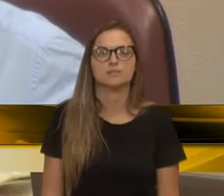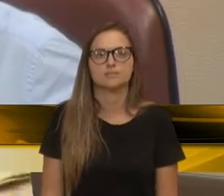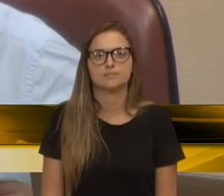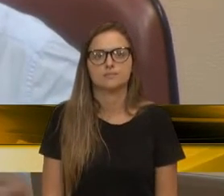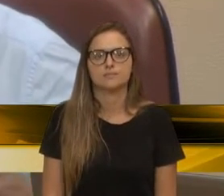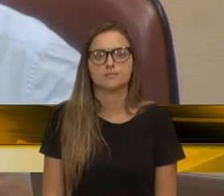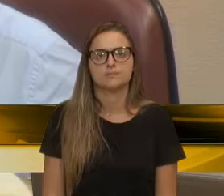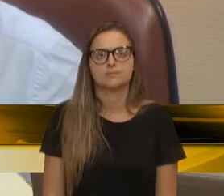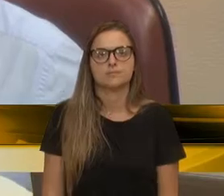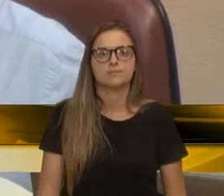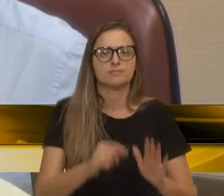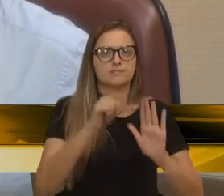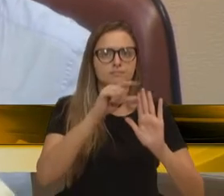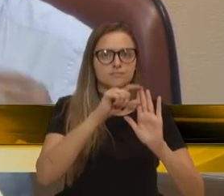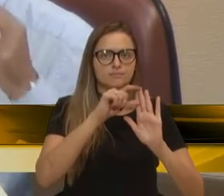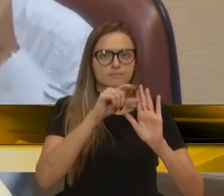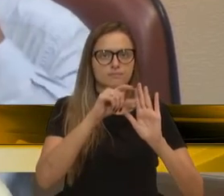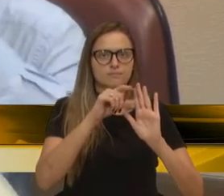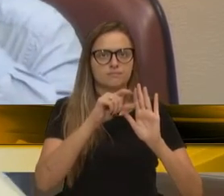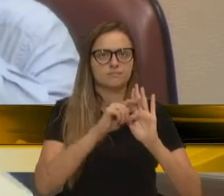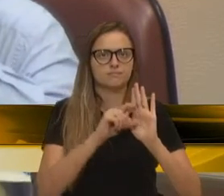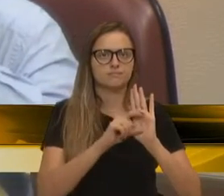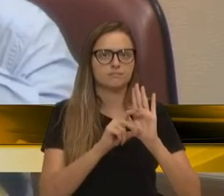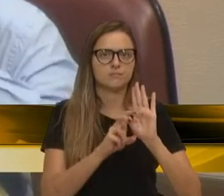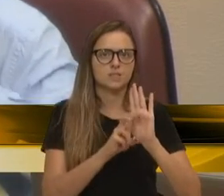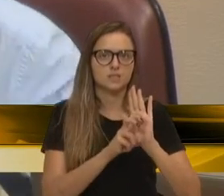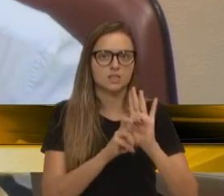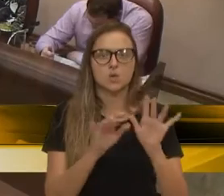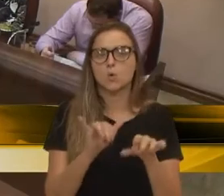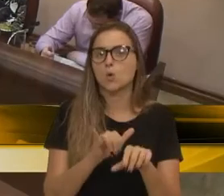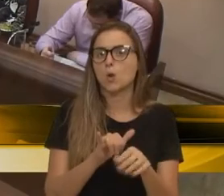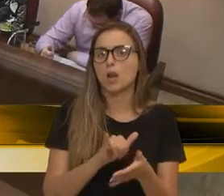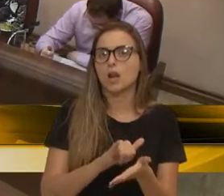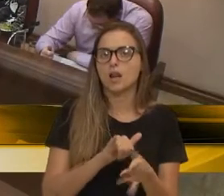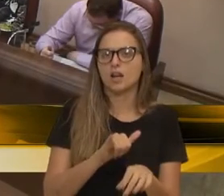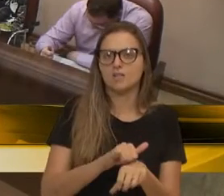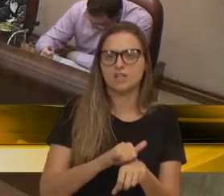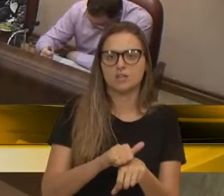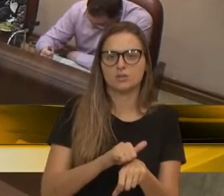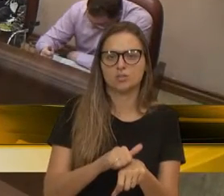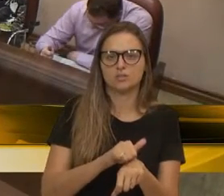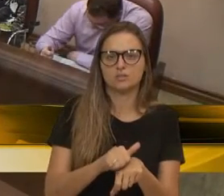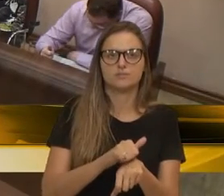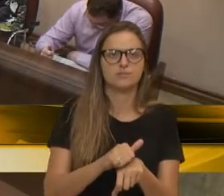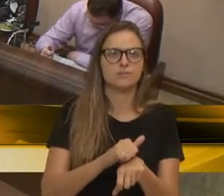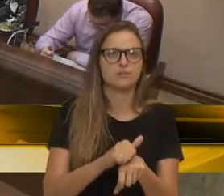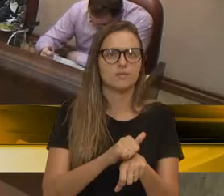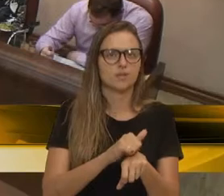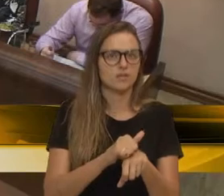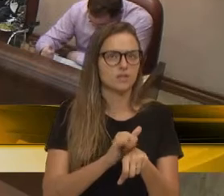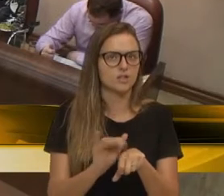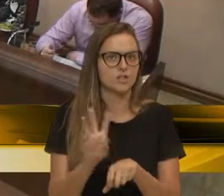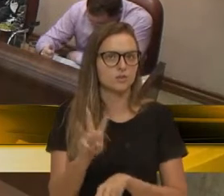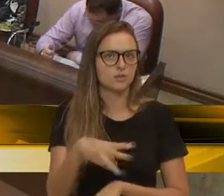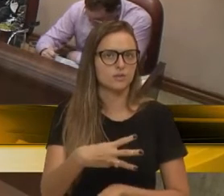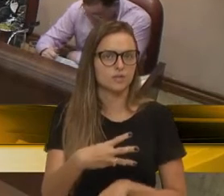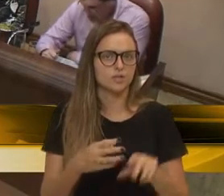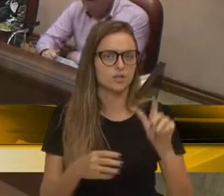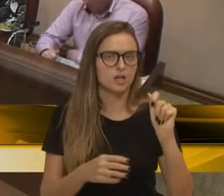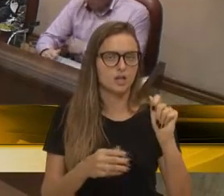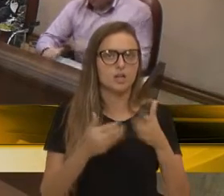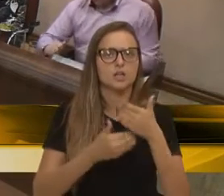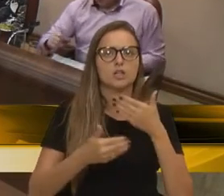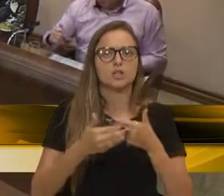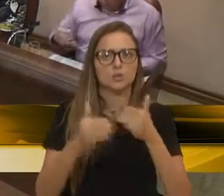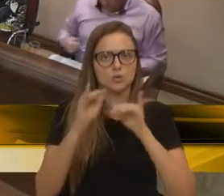título 5 a lava jato da visate letra os alertas